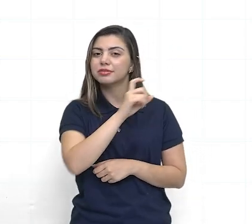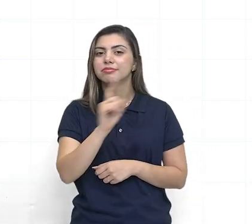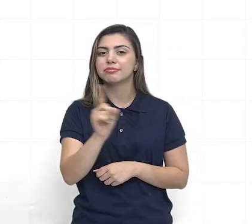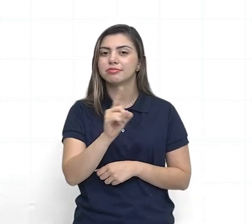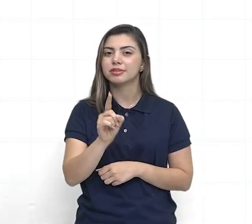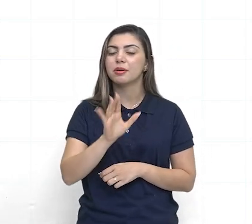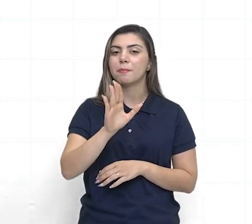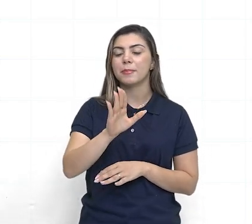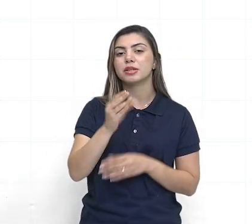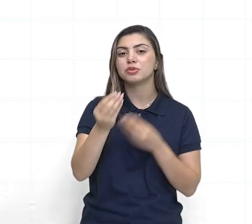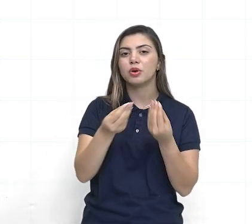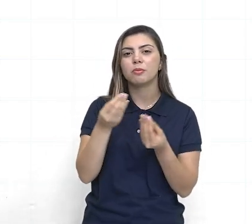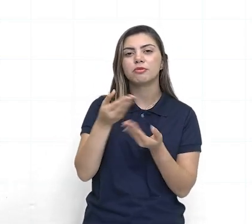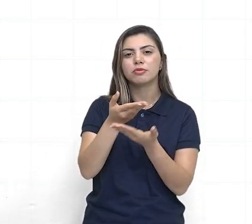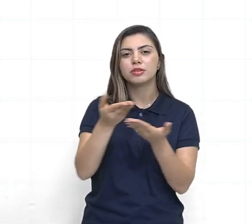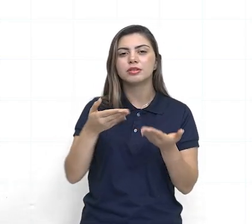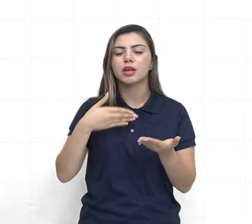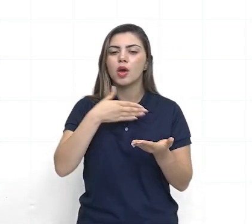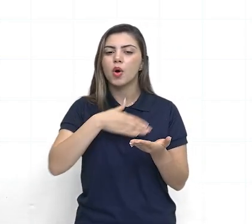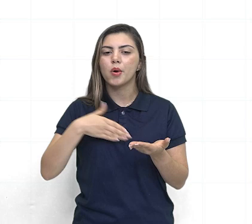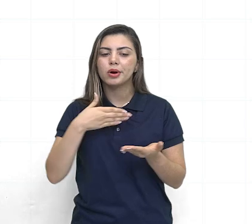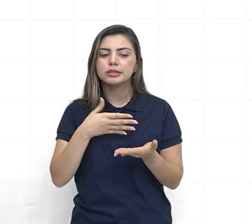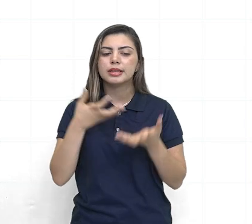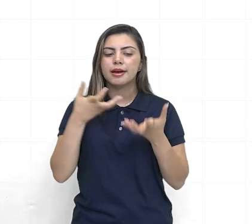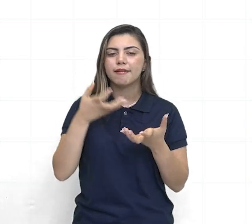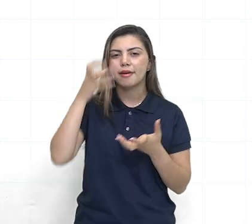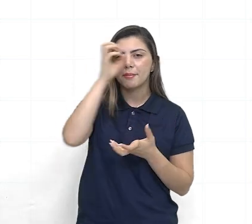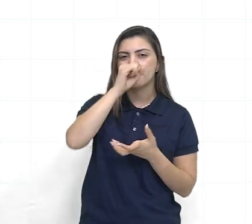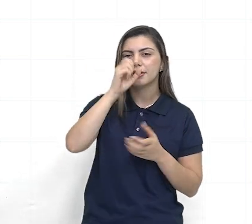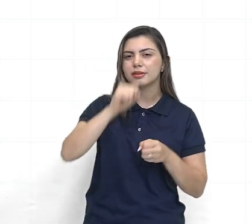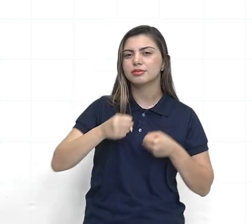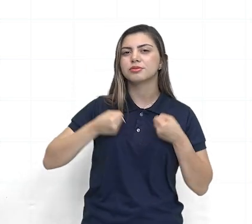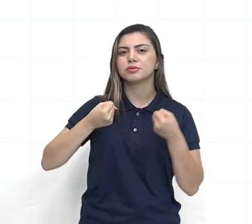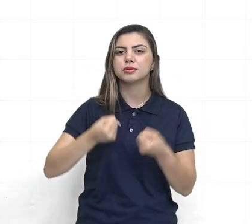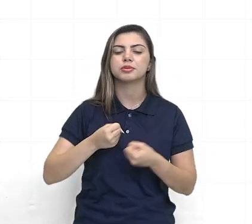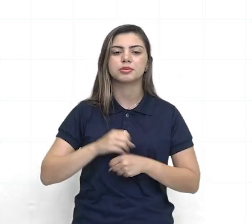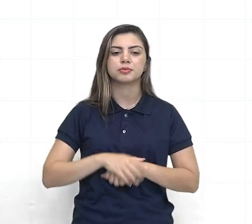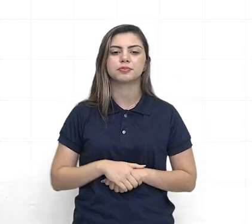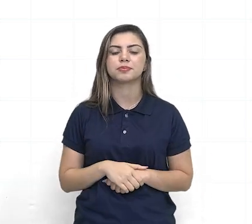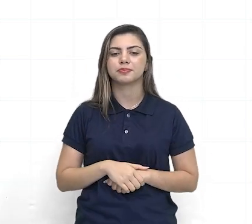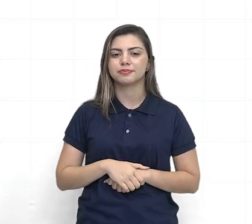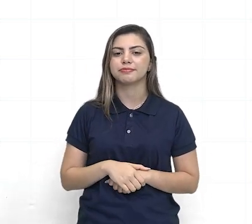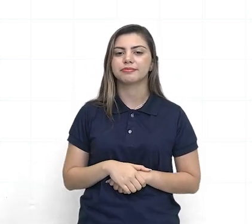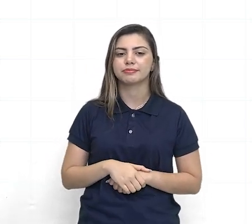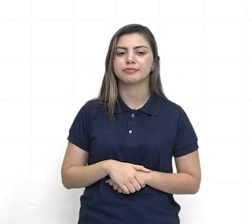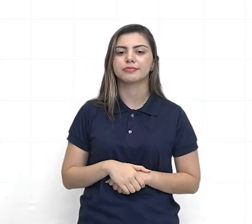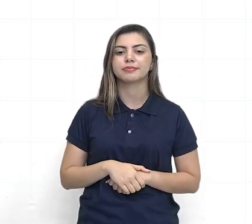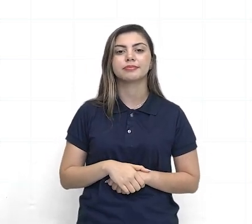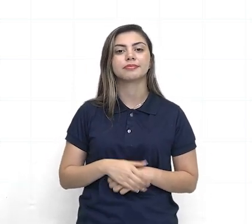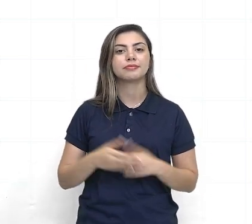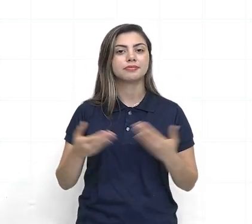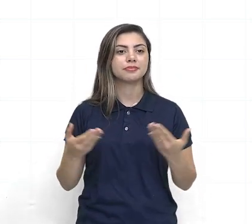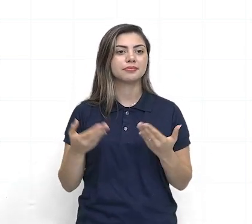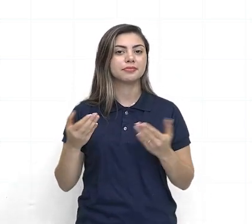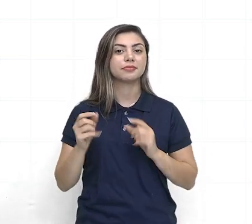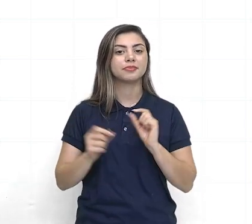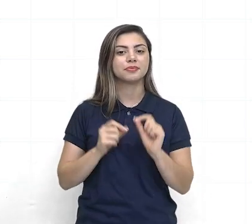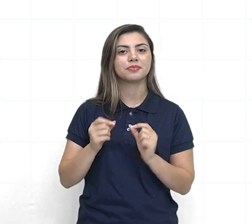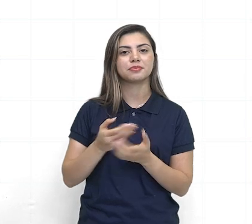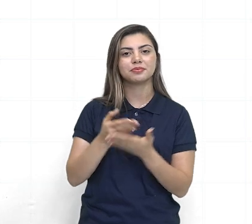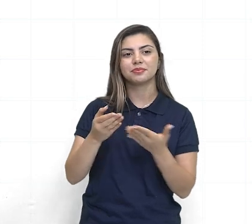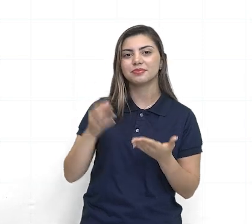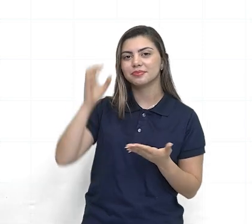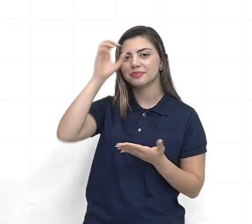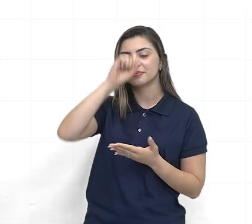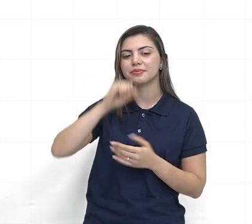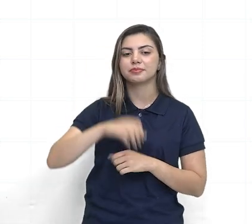difícil. É só uma questão de você gostar e querer aprender. Vamos então para a próximo aspecto, para você